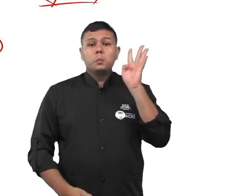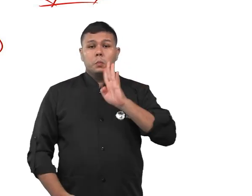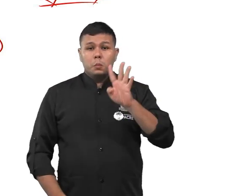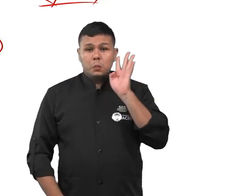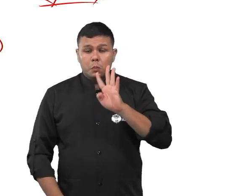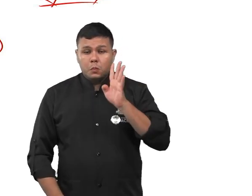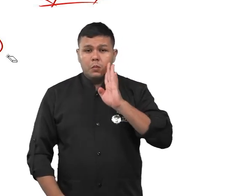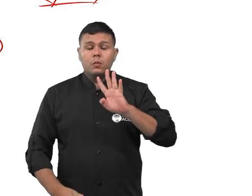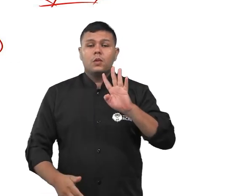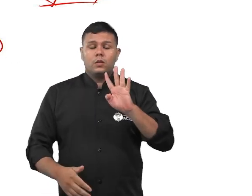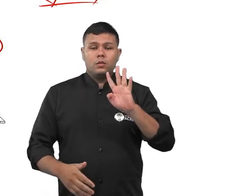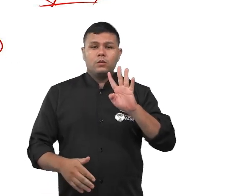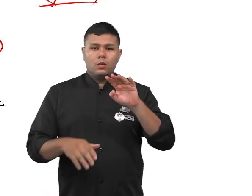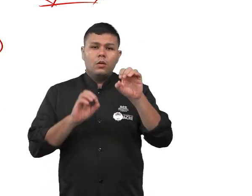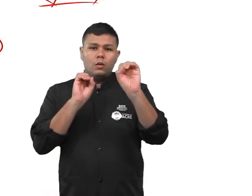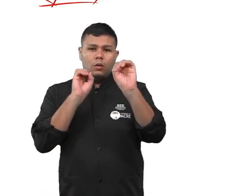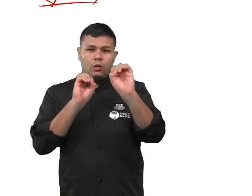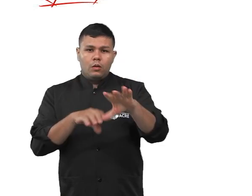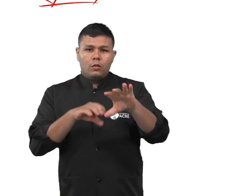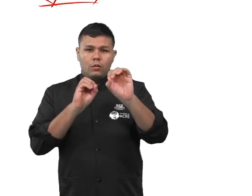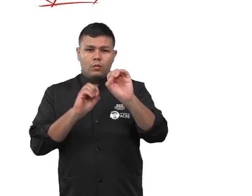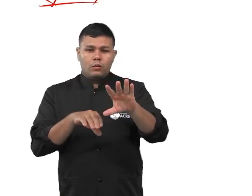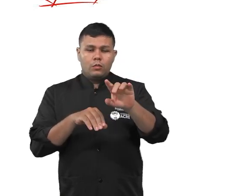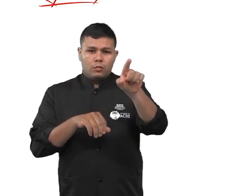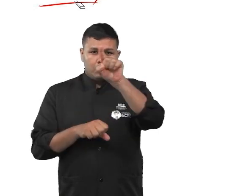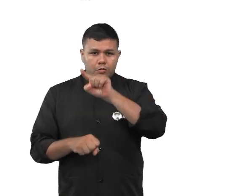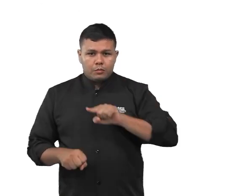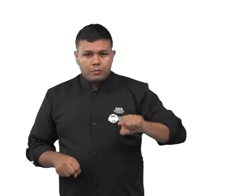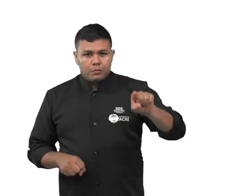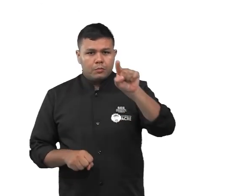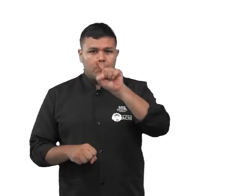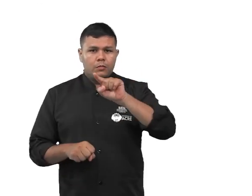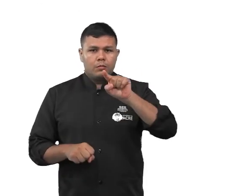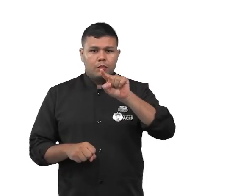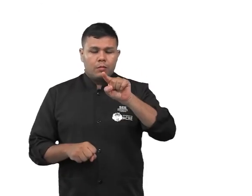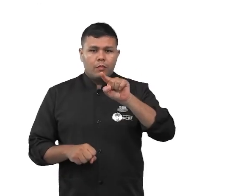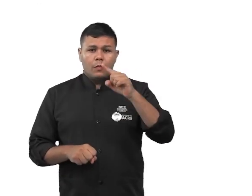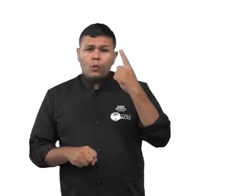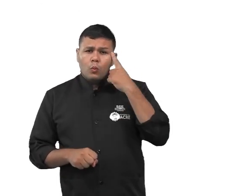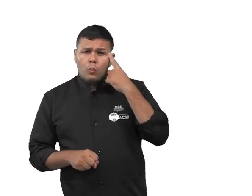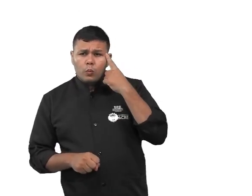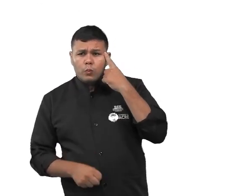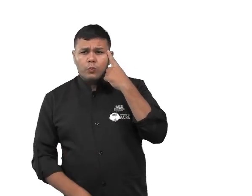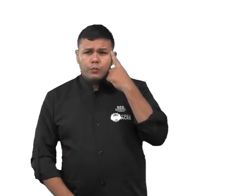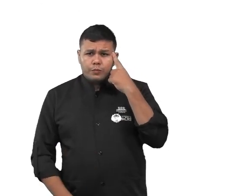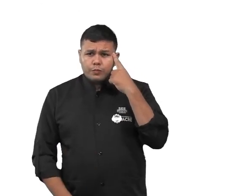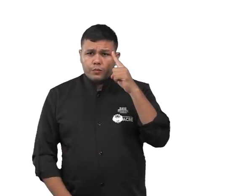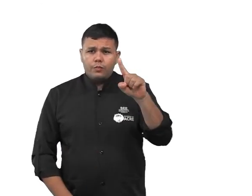gente trabalhar? A gente ainda vai trabalhar com a ideia